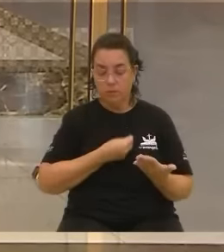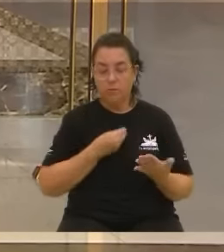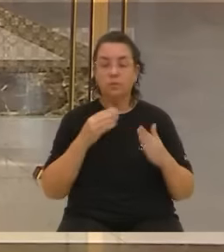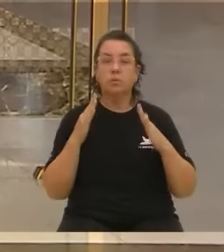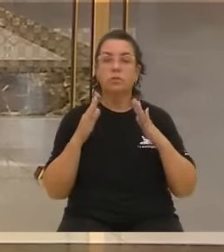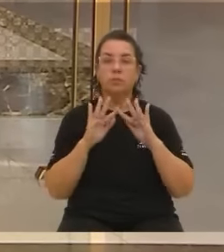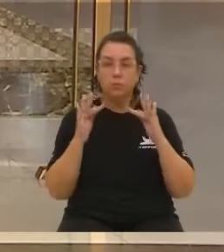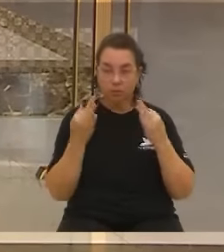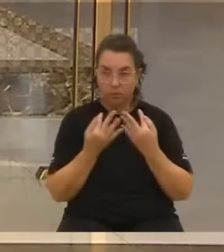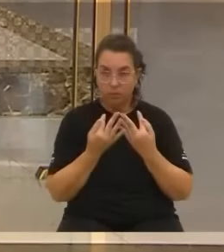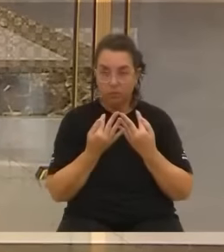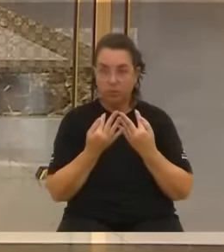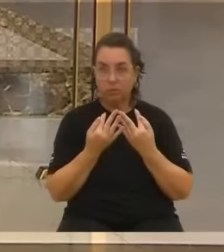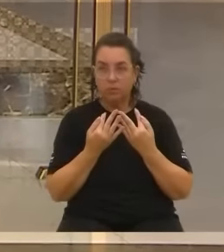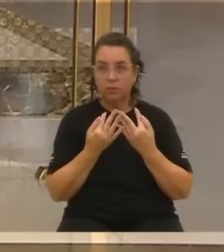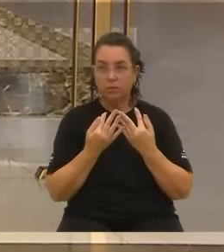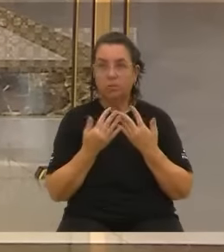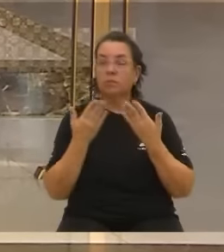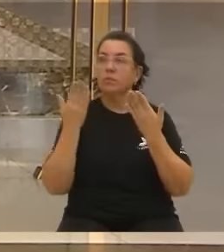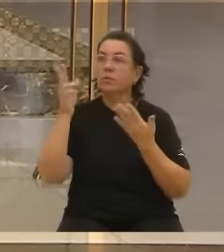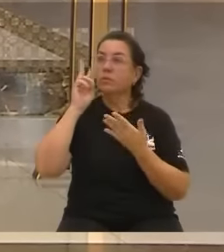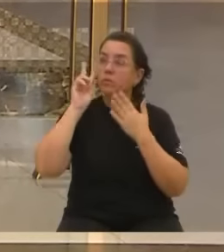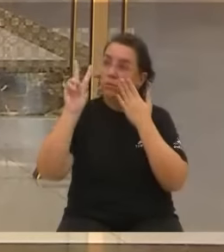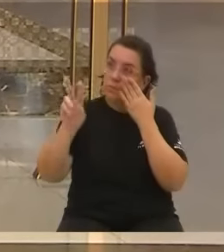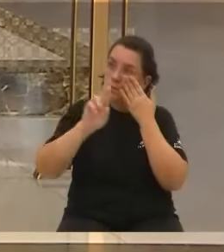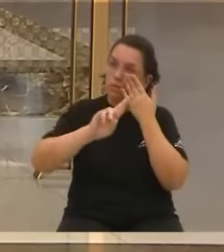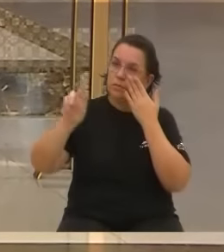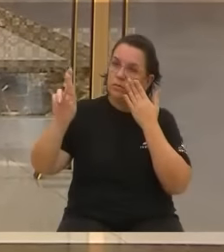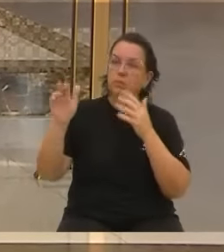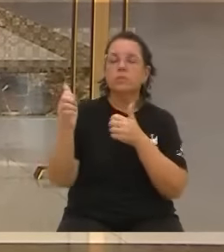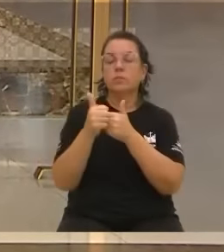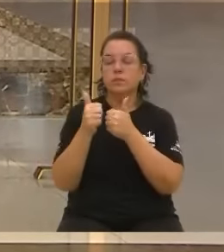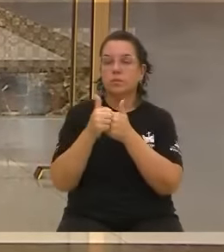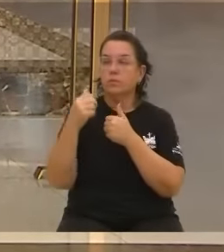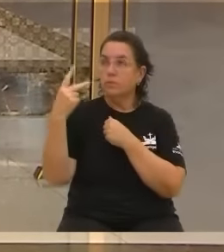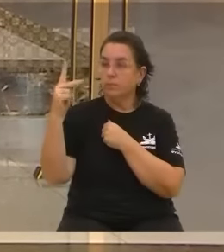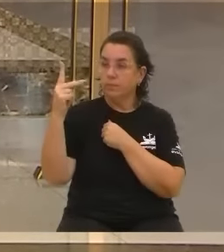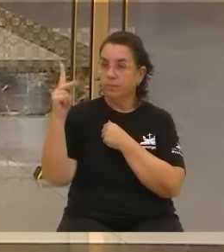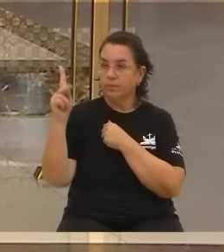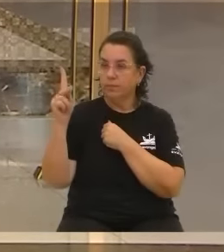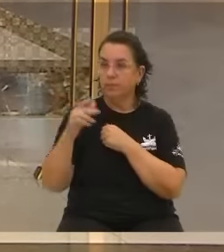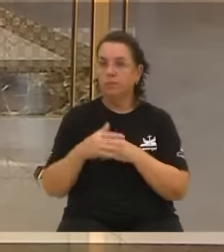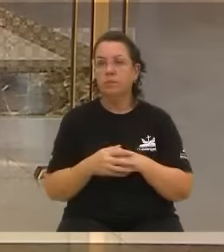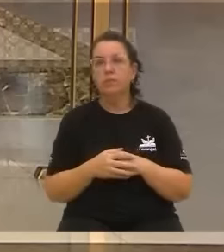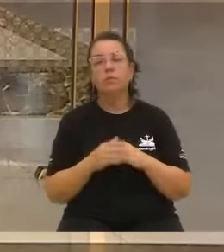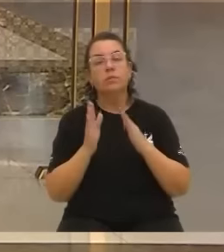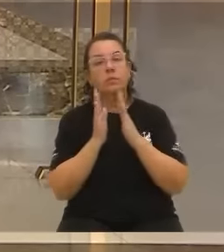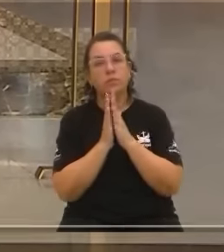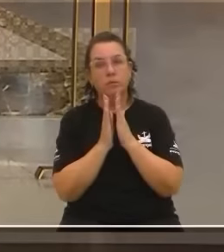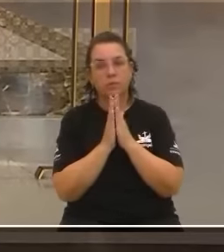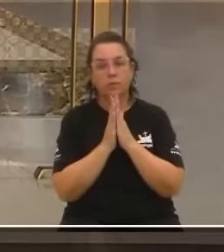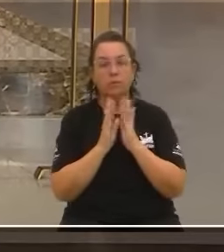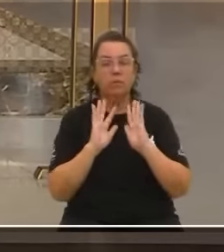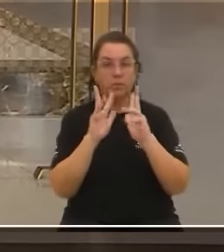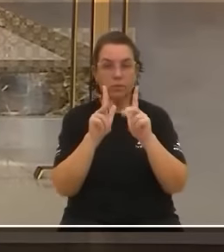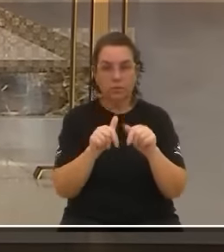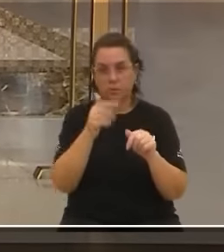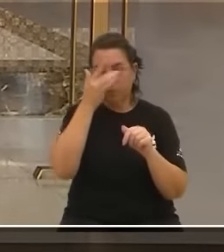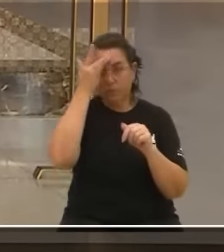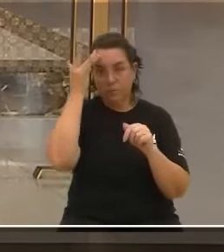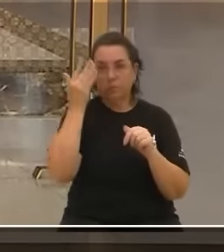família. Eu quero te ver, Senhor, estar próximo de ti. Rezo por todos aqueles